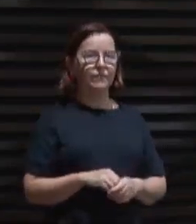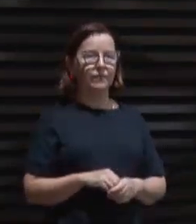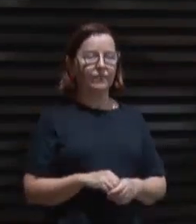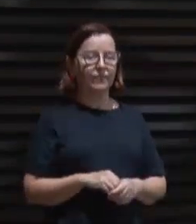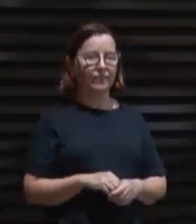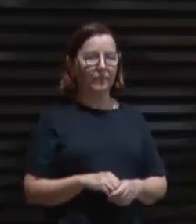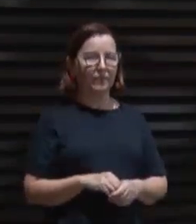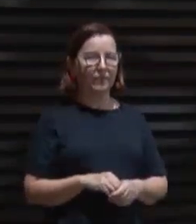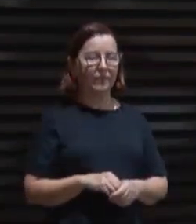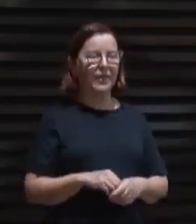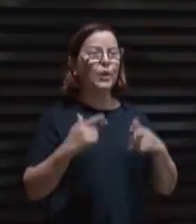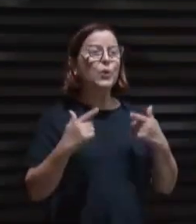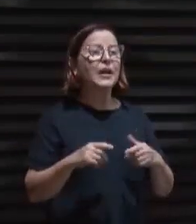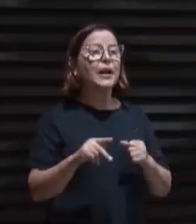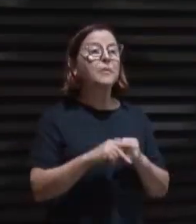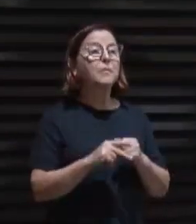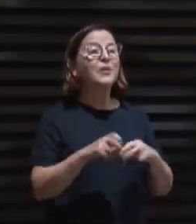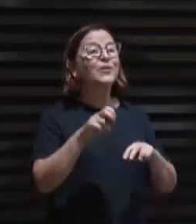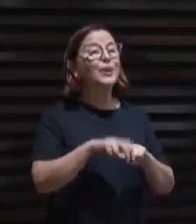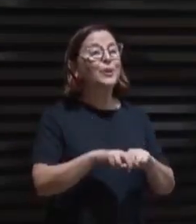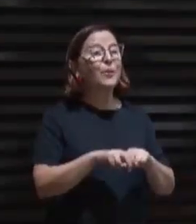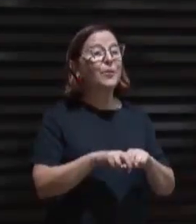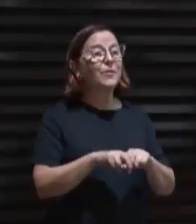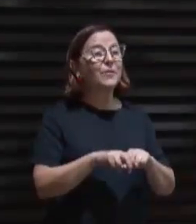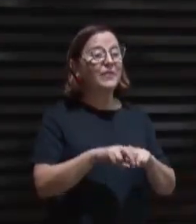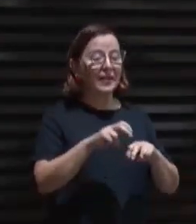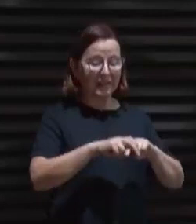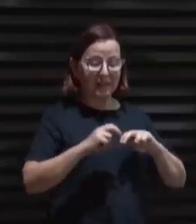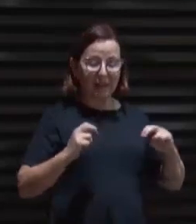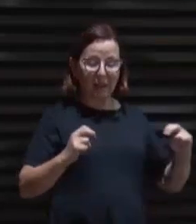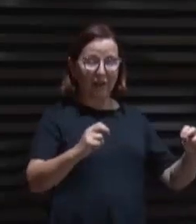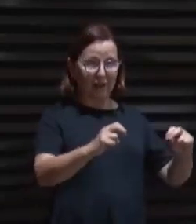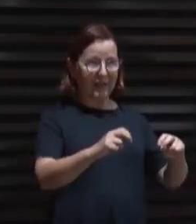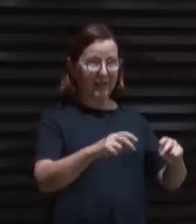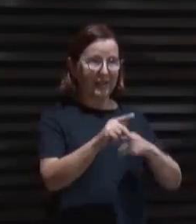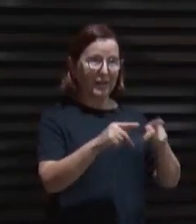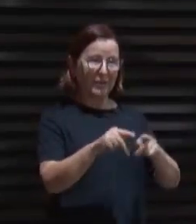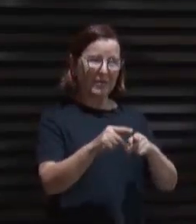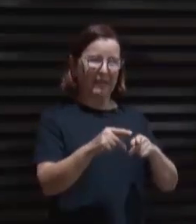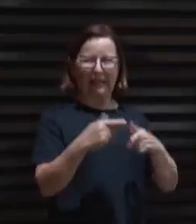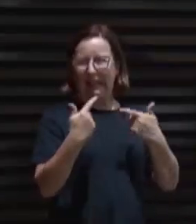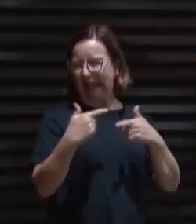foi se sentar? Na roda dos escarnecedores.